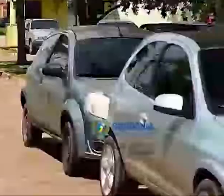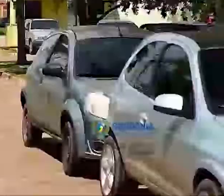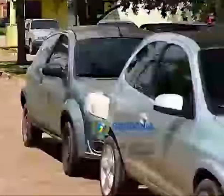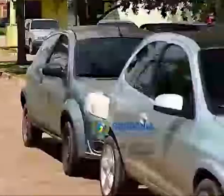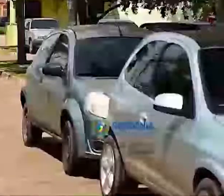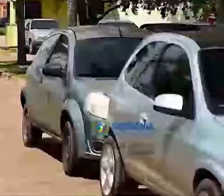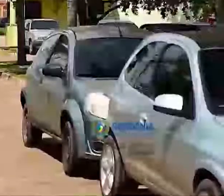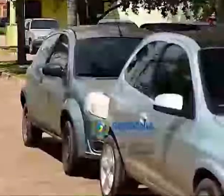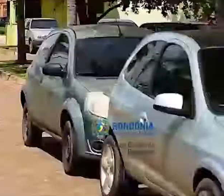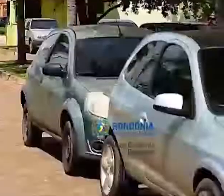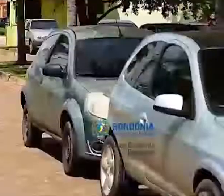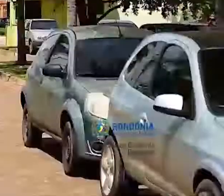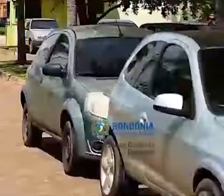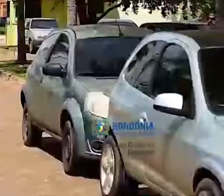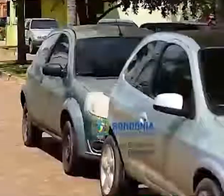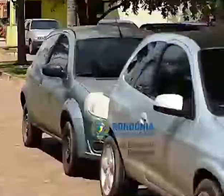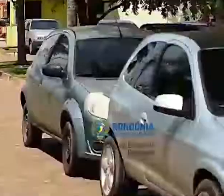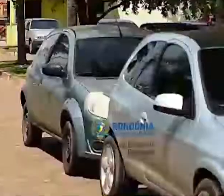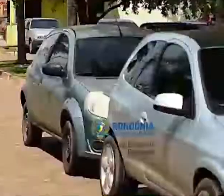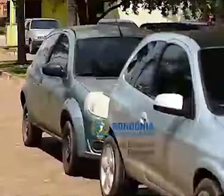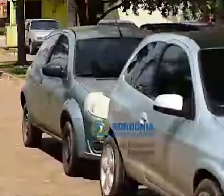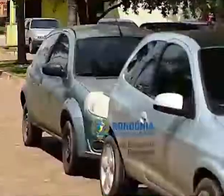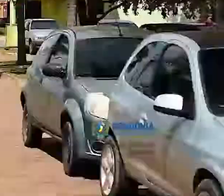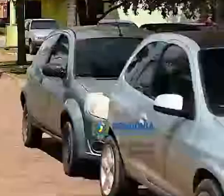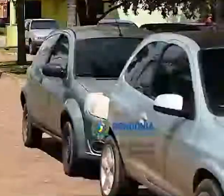Eu trabalho com arte circense há 9 anos.